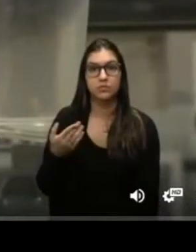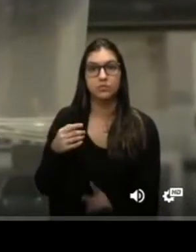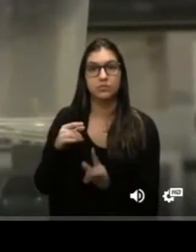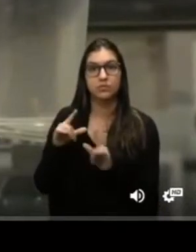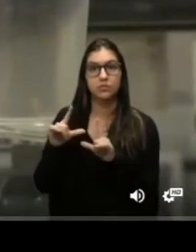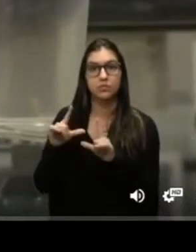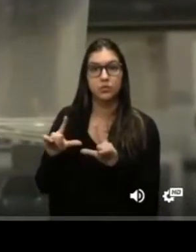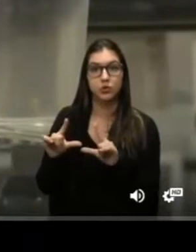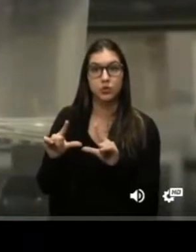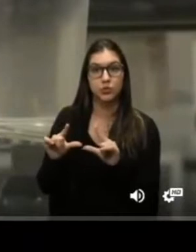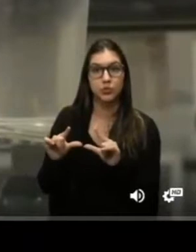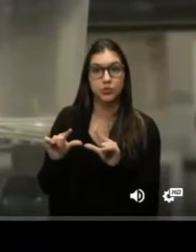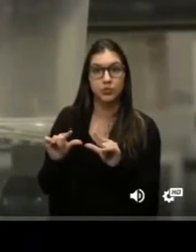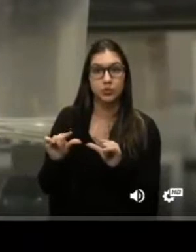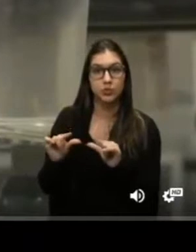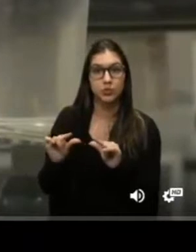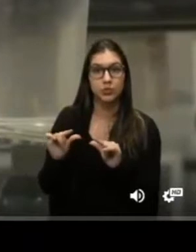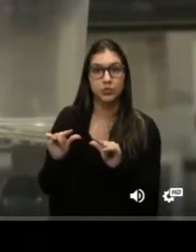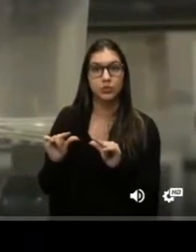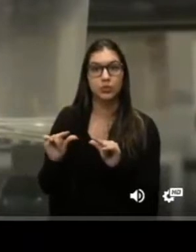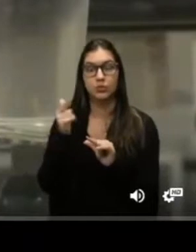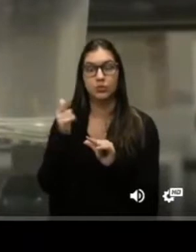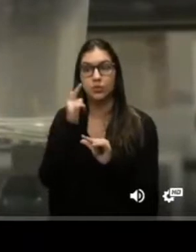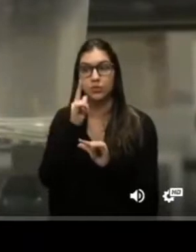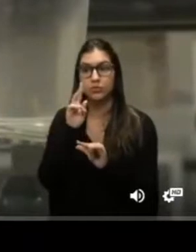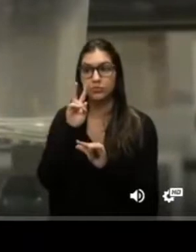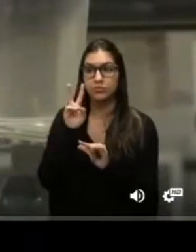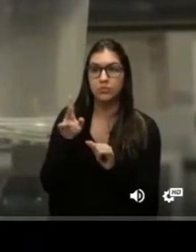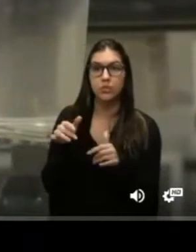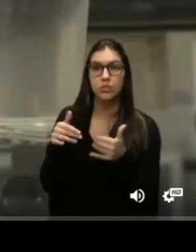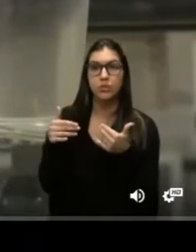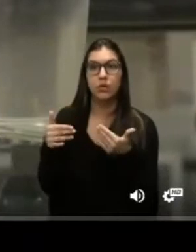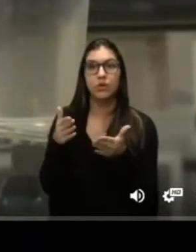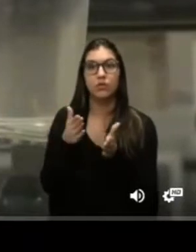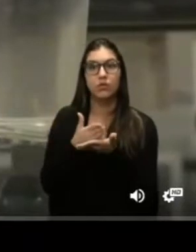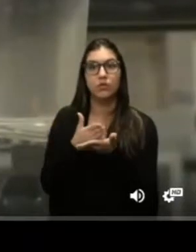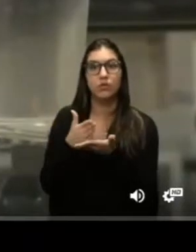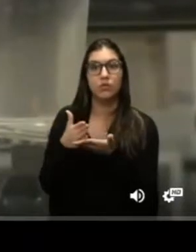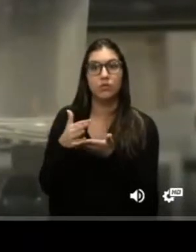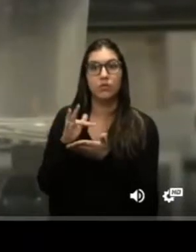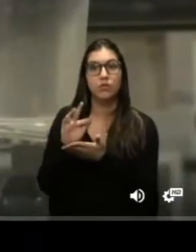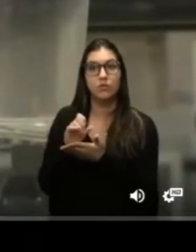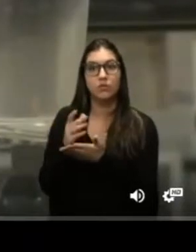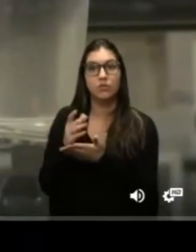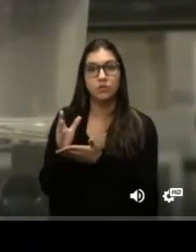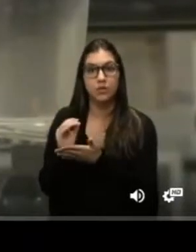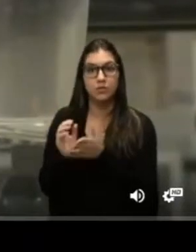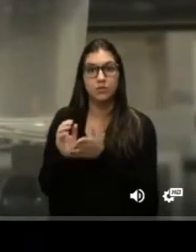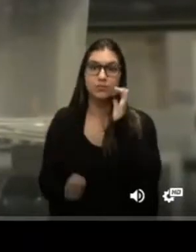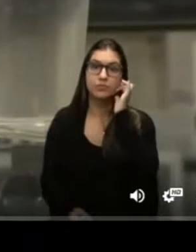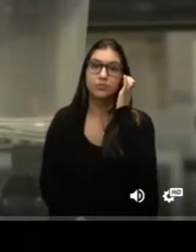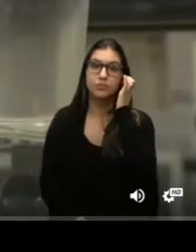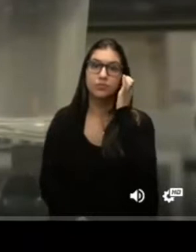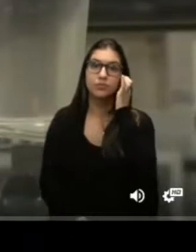Fusão. essa temperatura para verificar então qual que é a faixa de fusão dos dois compostos.